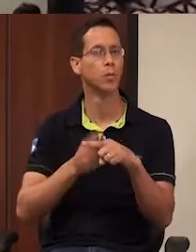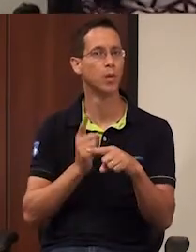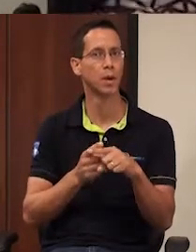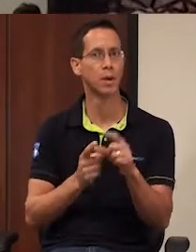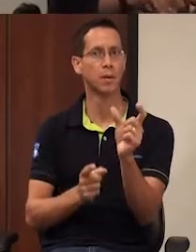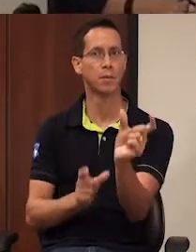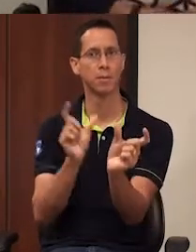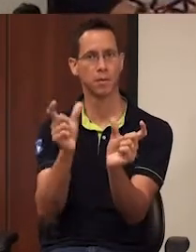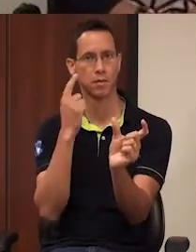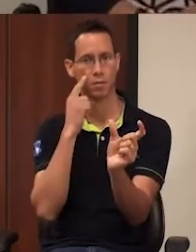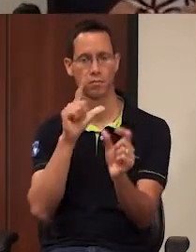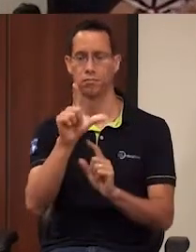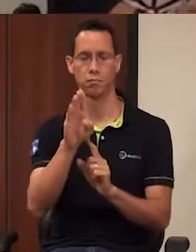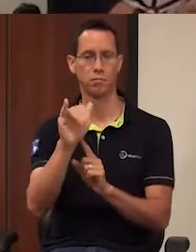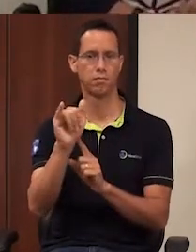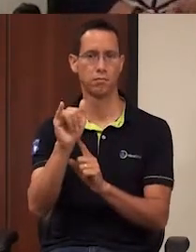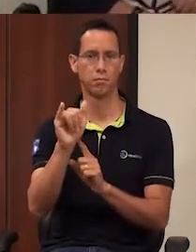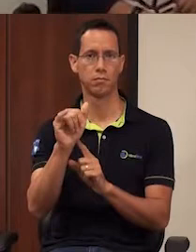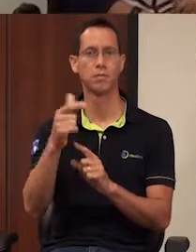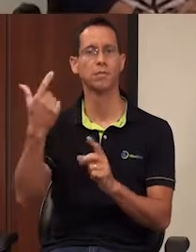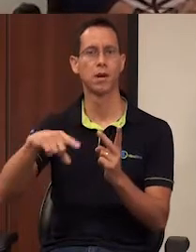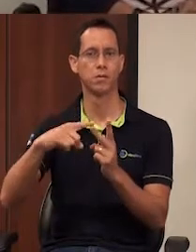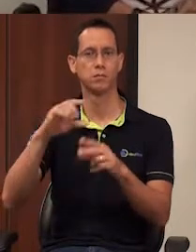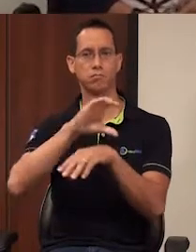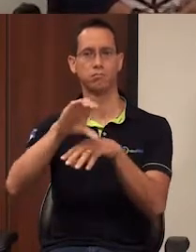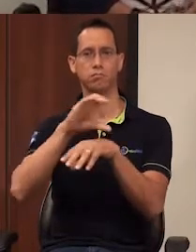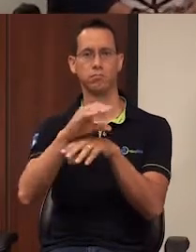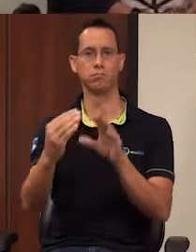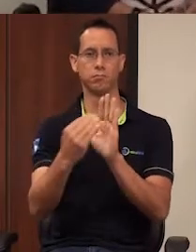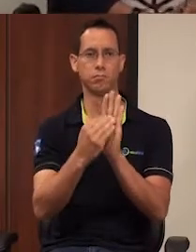dessa... Tá aí, tá na LBI e tá na Convenção.